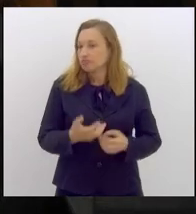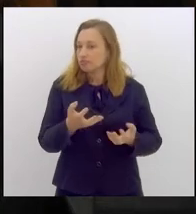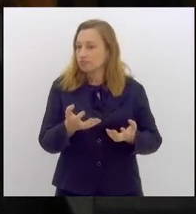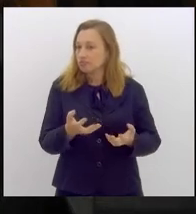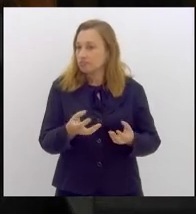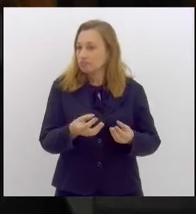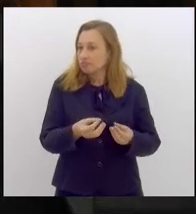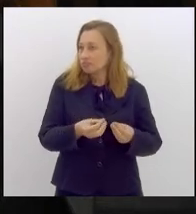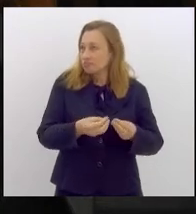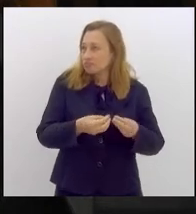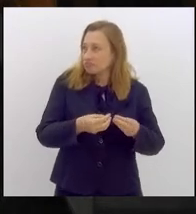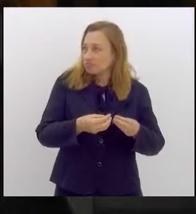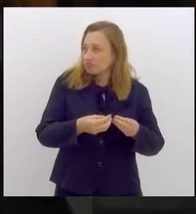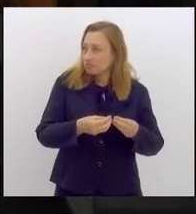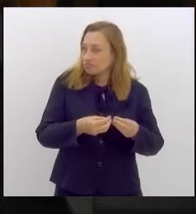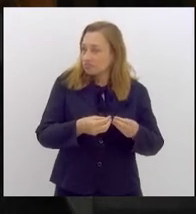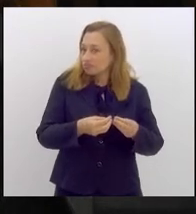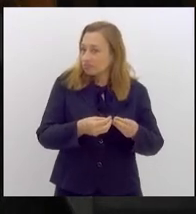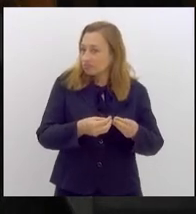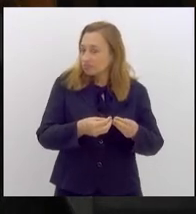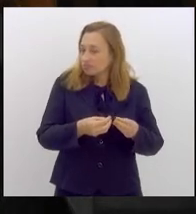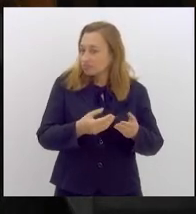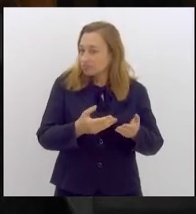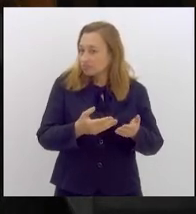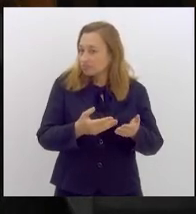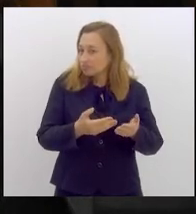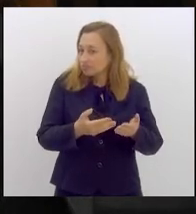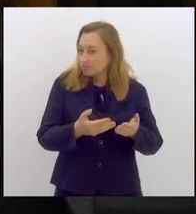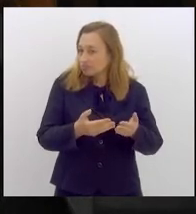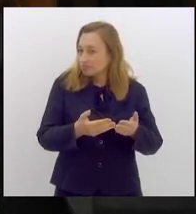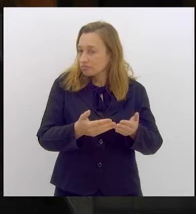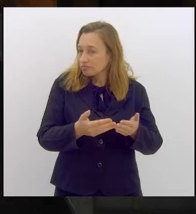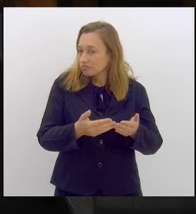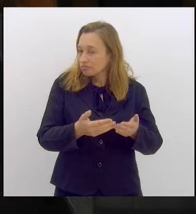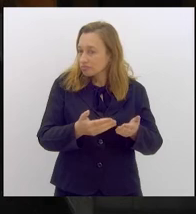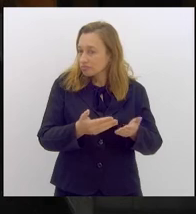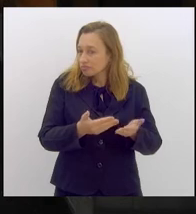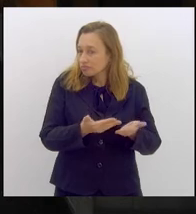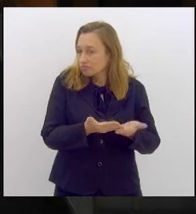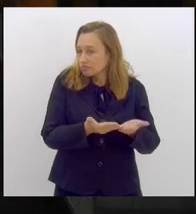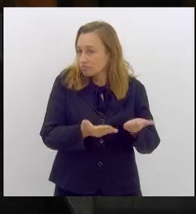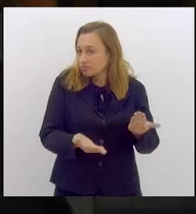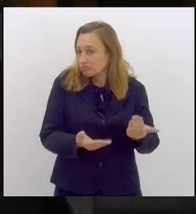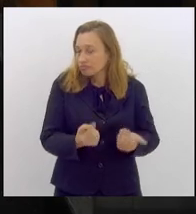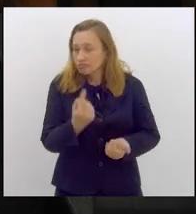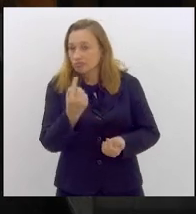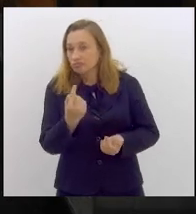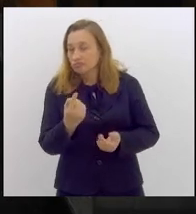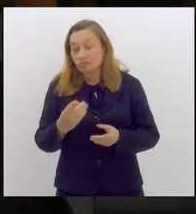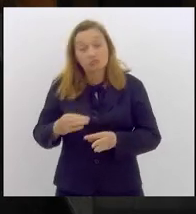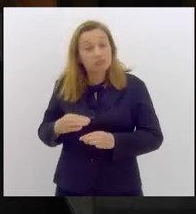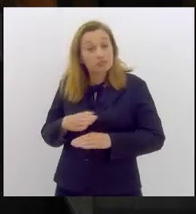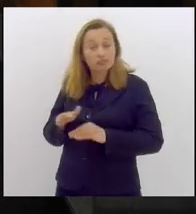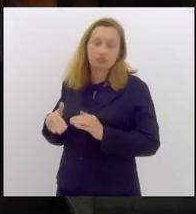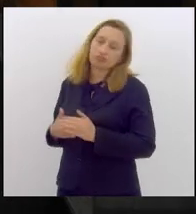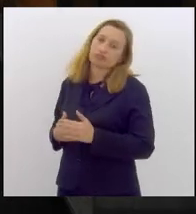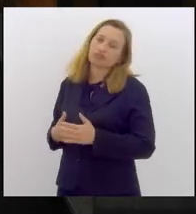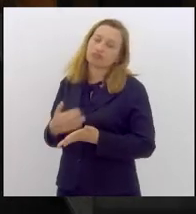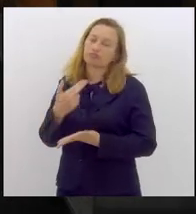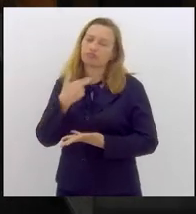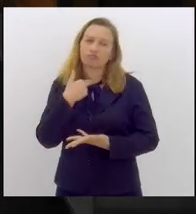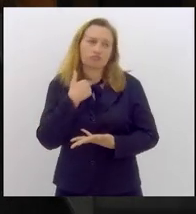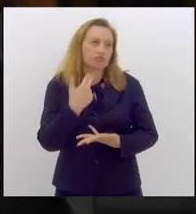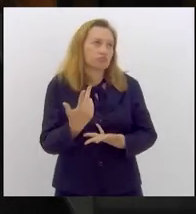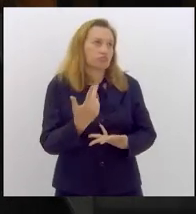quebra os nossos procedimentos, se quebrar para um, tem que quebrar para todos. Não pode